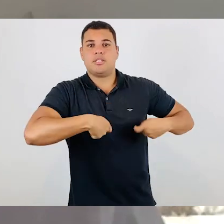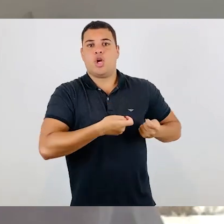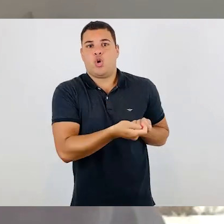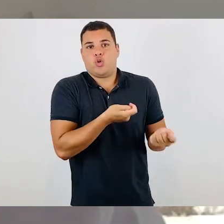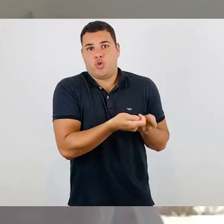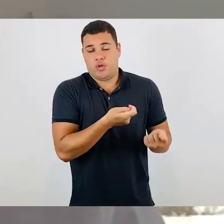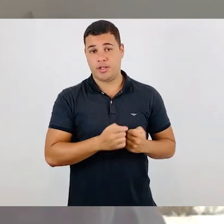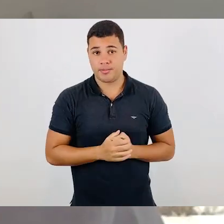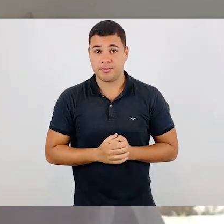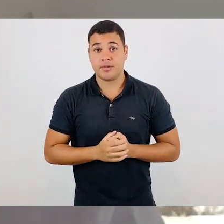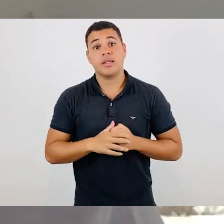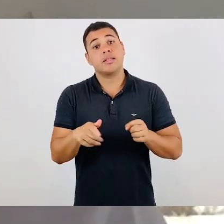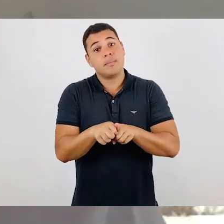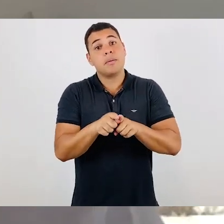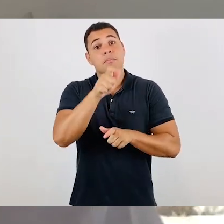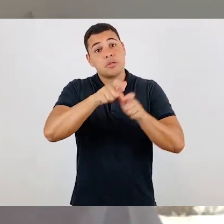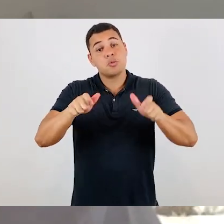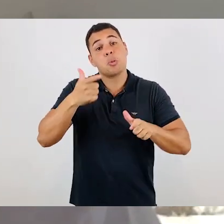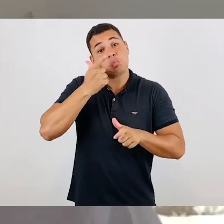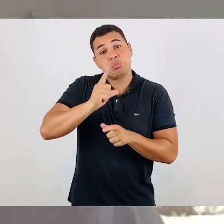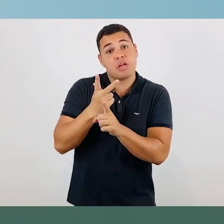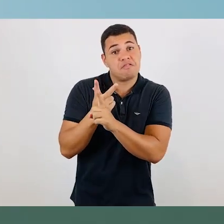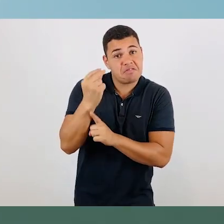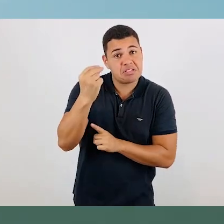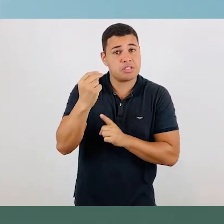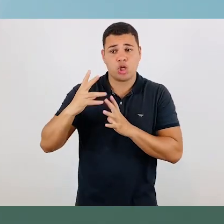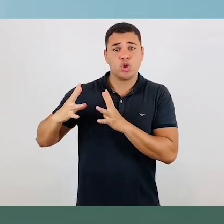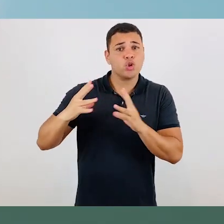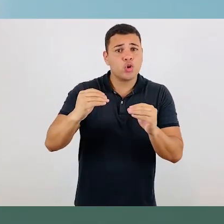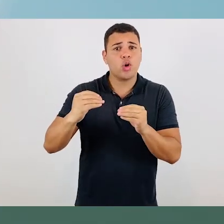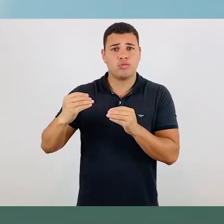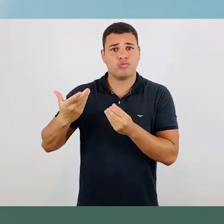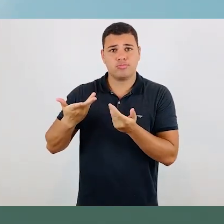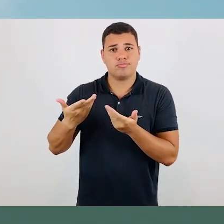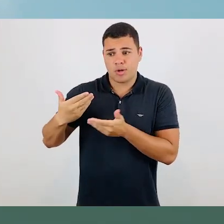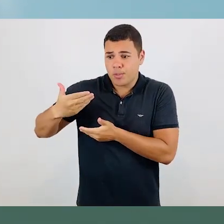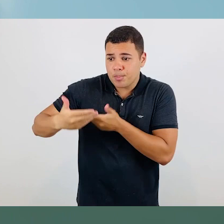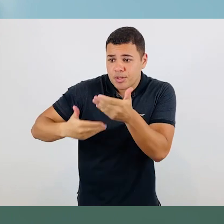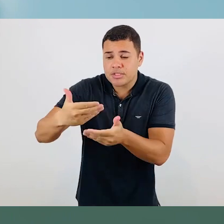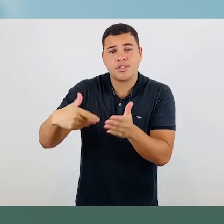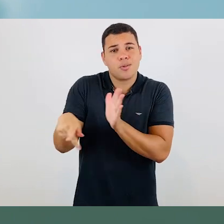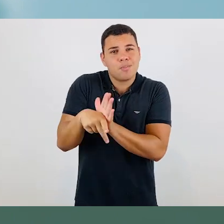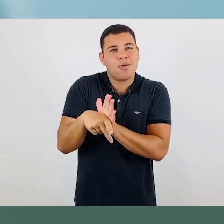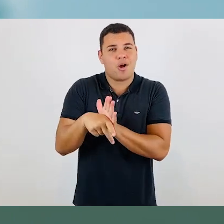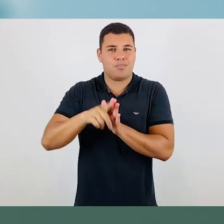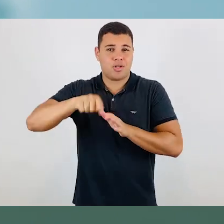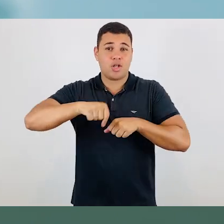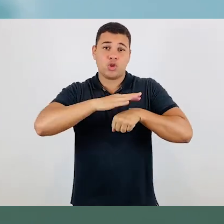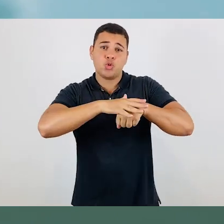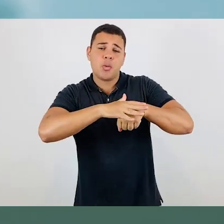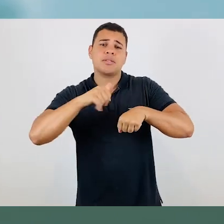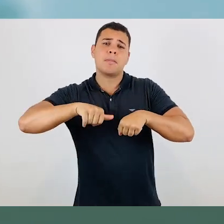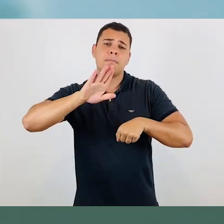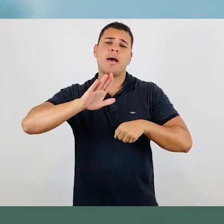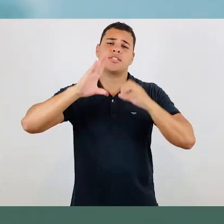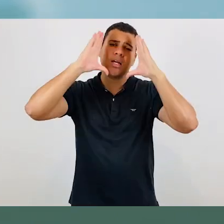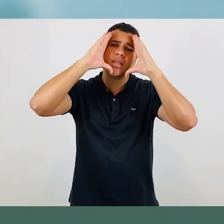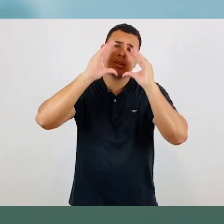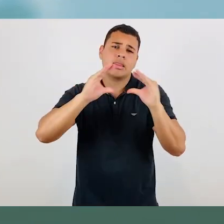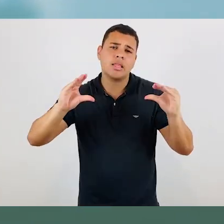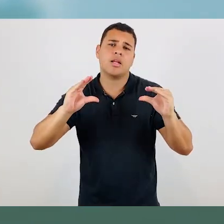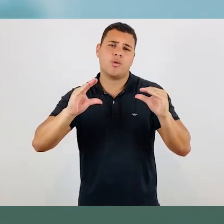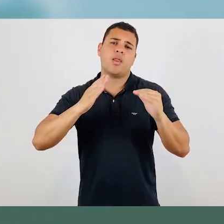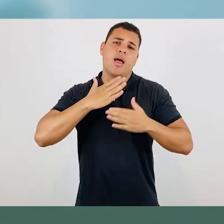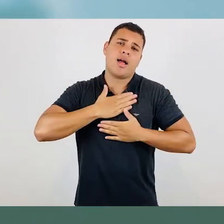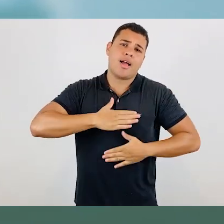não seja um desencadeante para um pior desfecho para ela, que ela consiga atravessar todo esse processo aí, infeccioso de